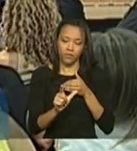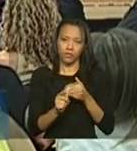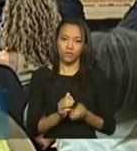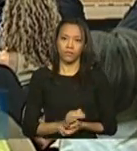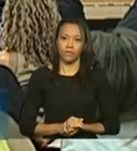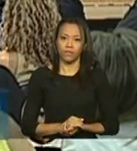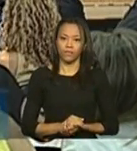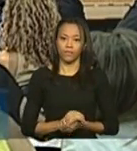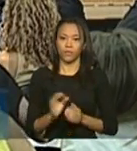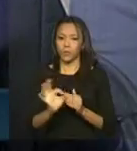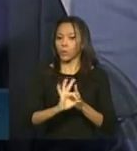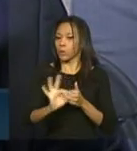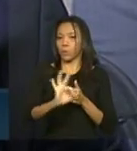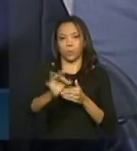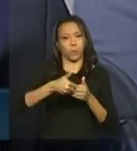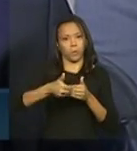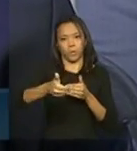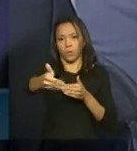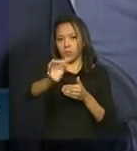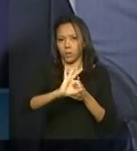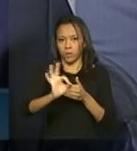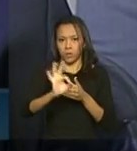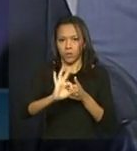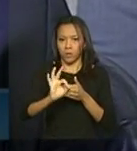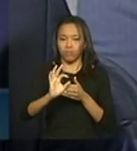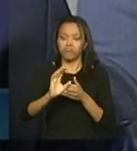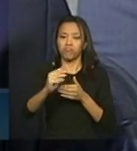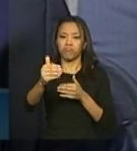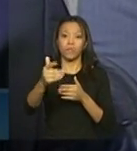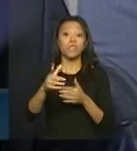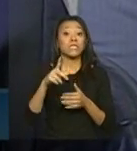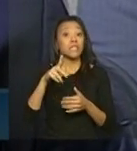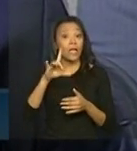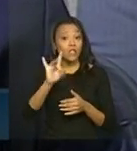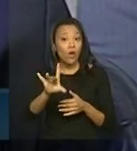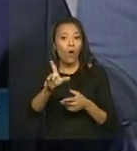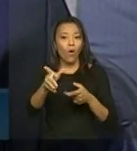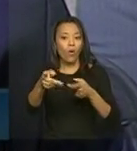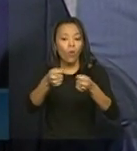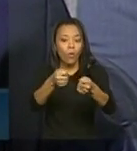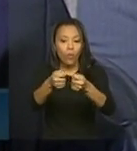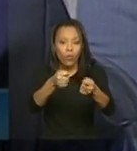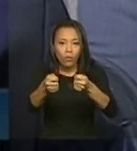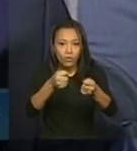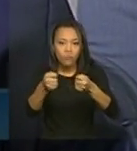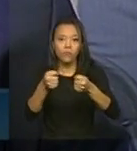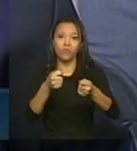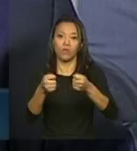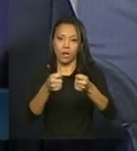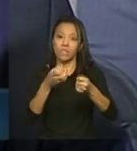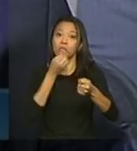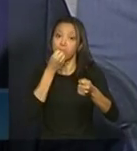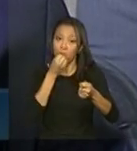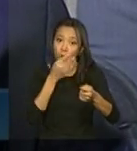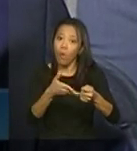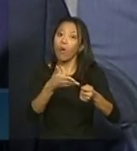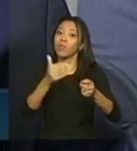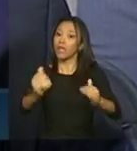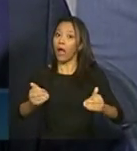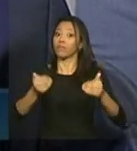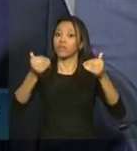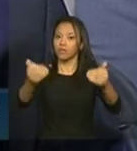Não tem um prazo para atingir. Sob controle é um grande passo de avanço. E se tem